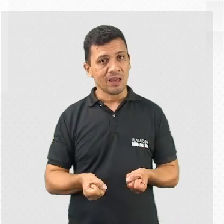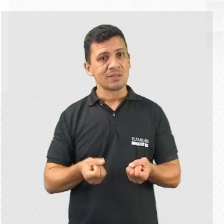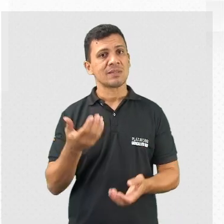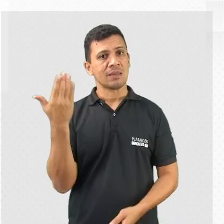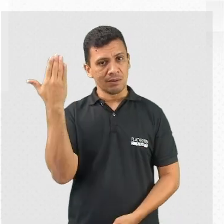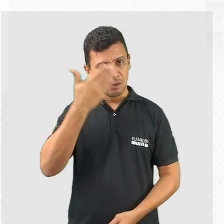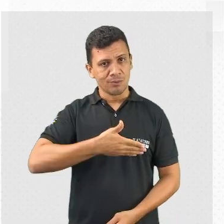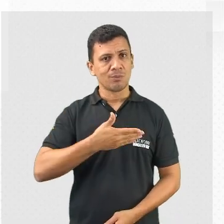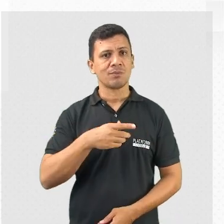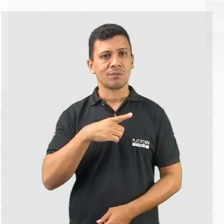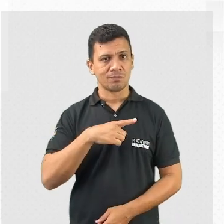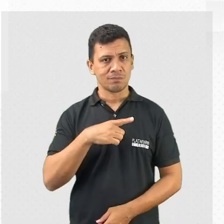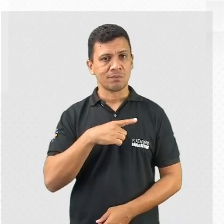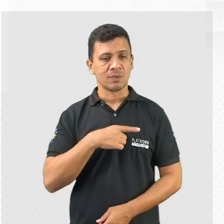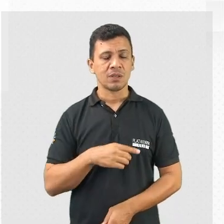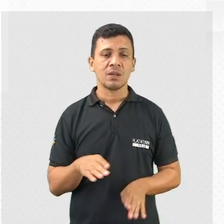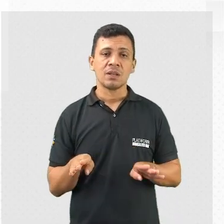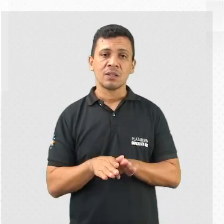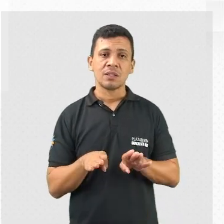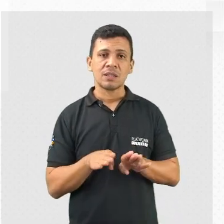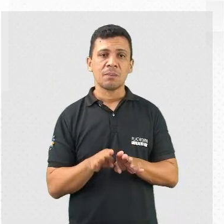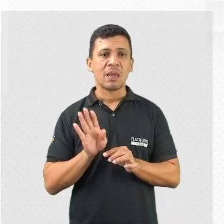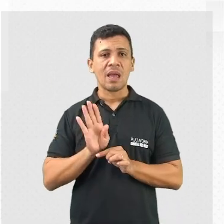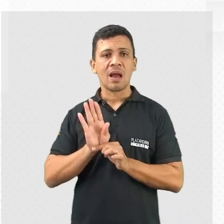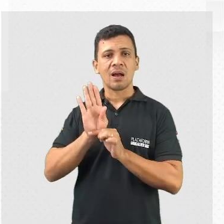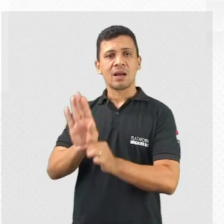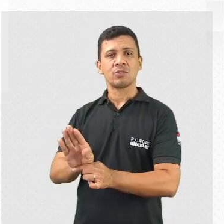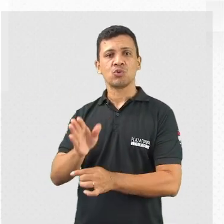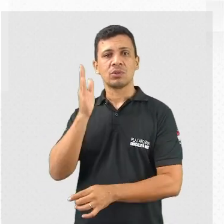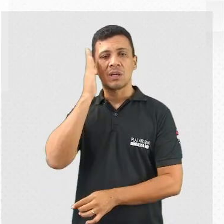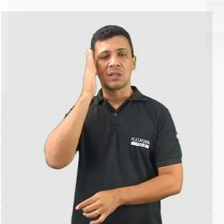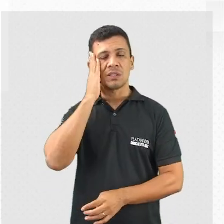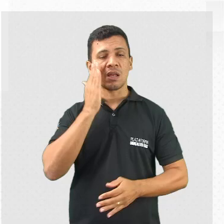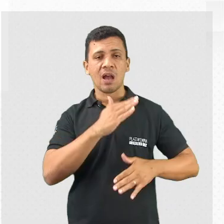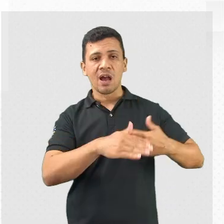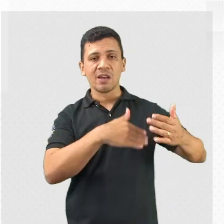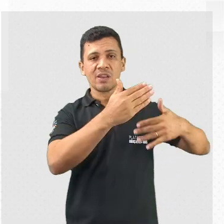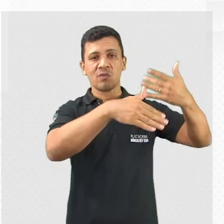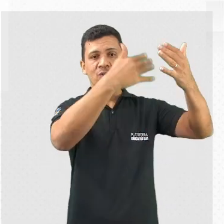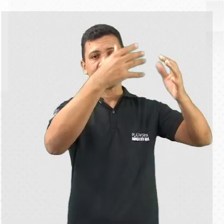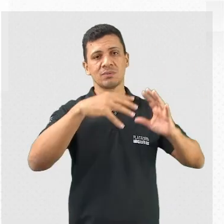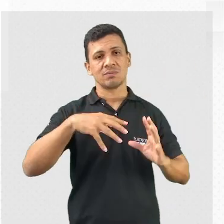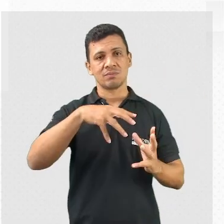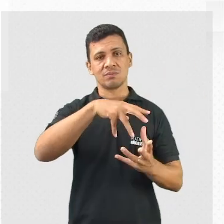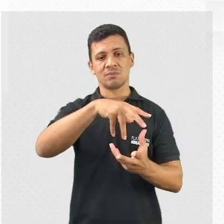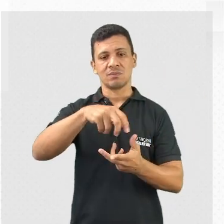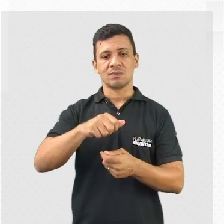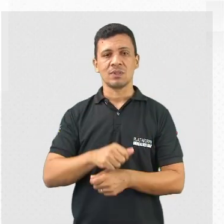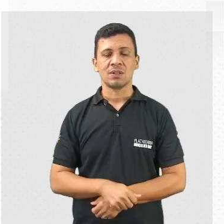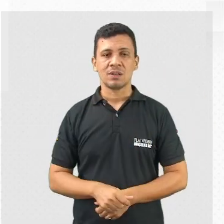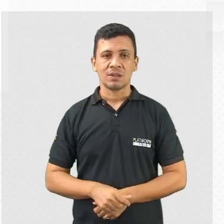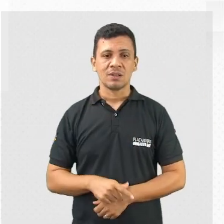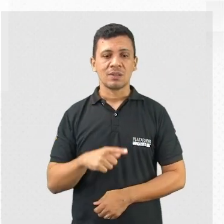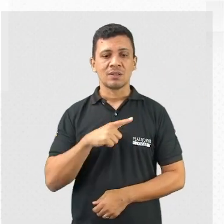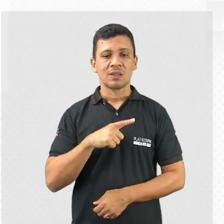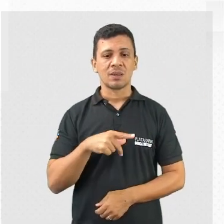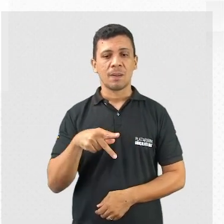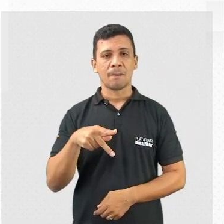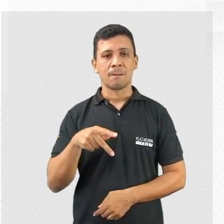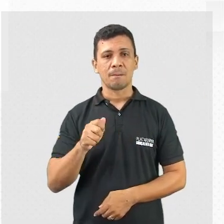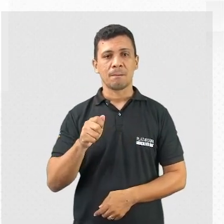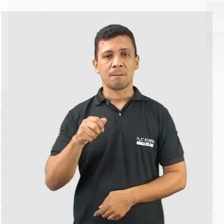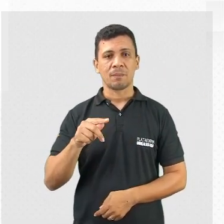comprovada, tá certo? E que nos ajuda a entender, tá, a evolução do nosso planeta de Pangeia e Pantalá são um